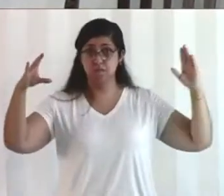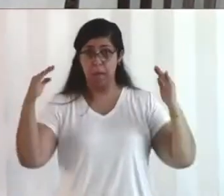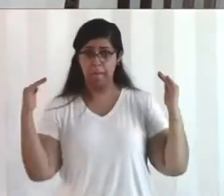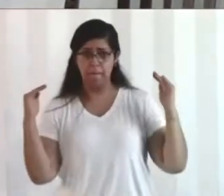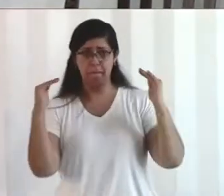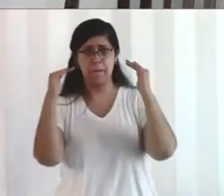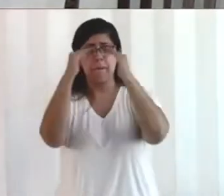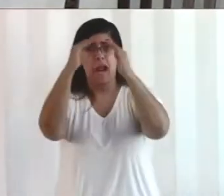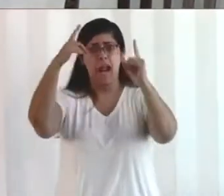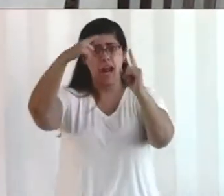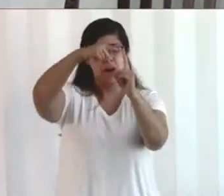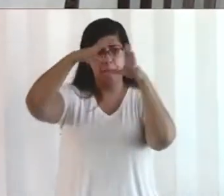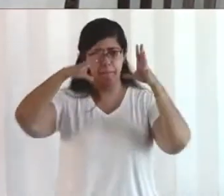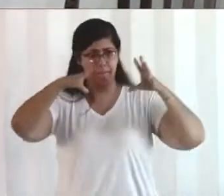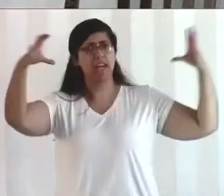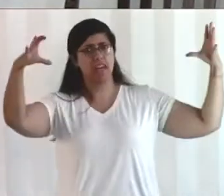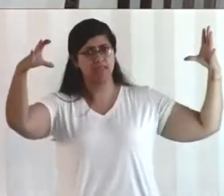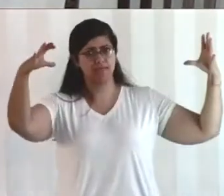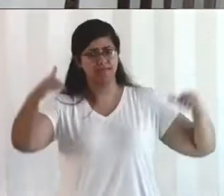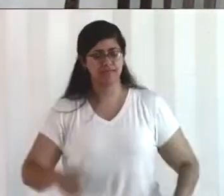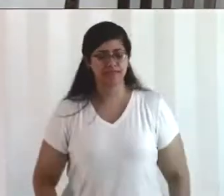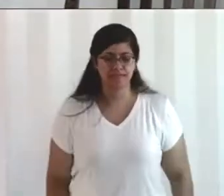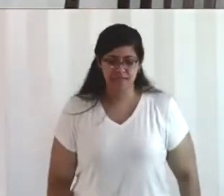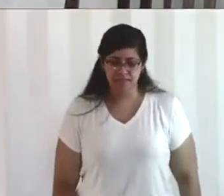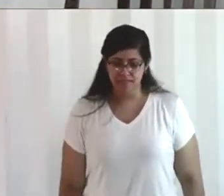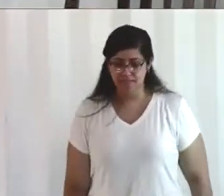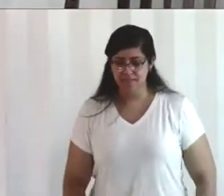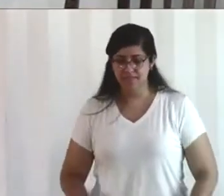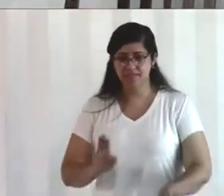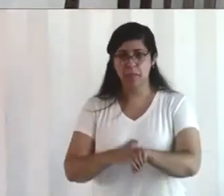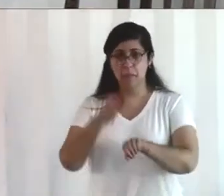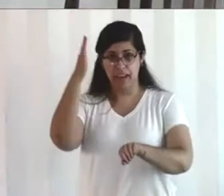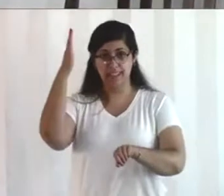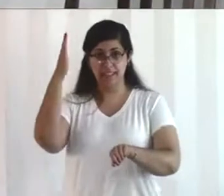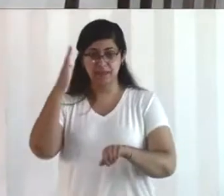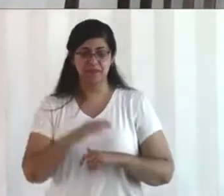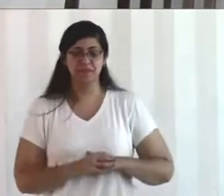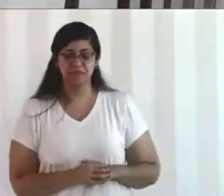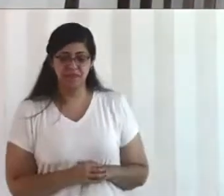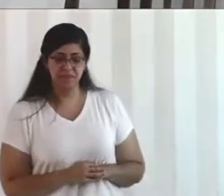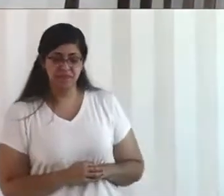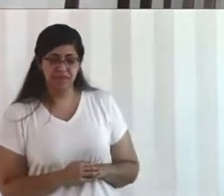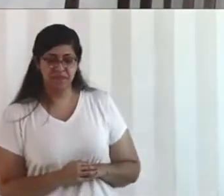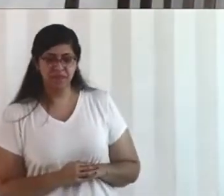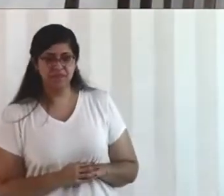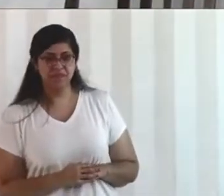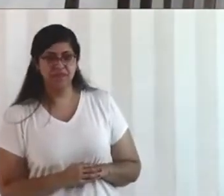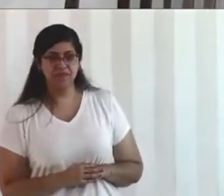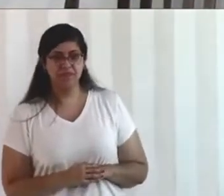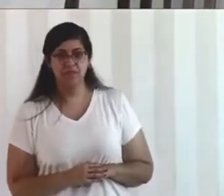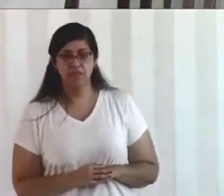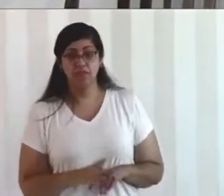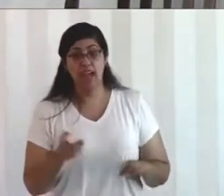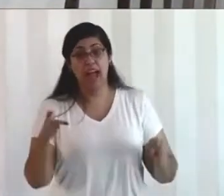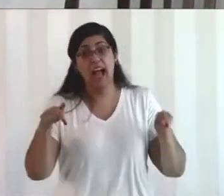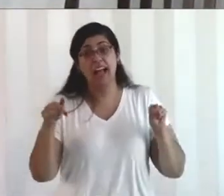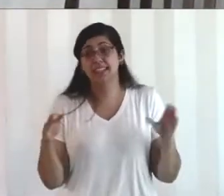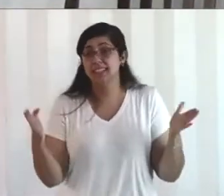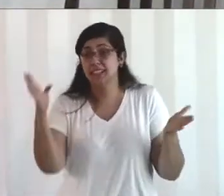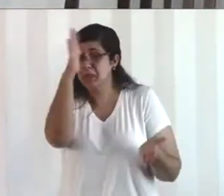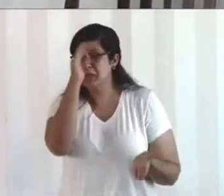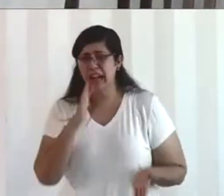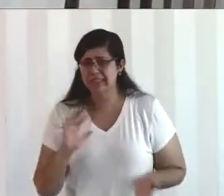Maior que as casas. Essa é uma figura que aqui no Brasil a gente não tem tanto ou tão